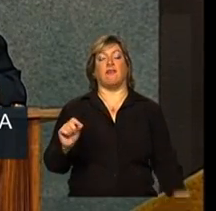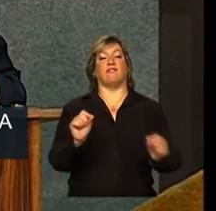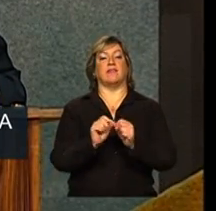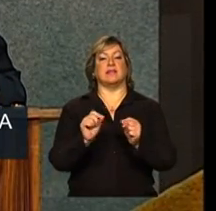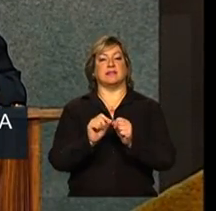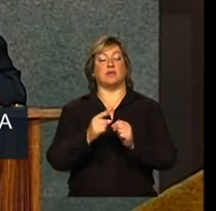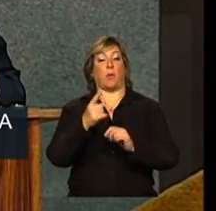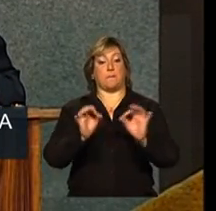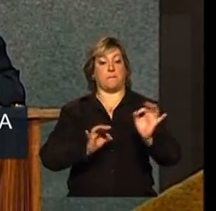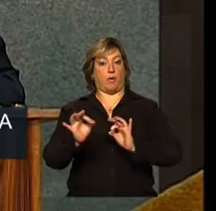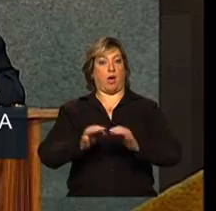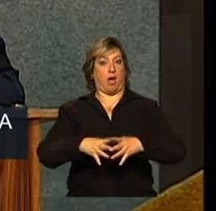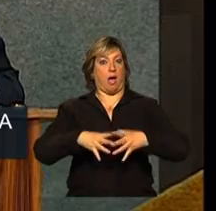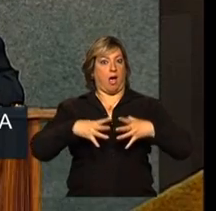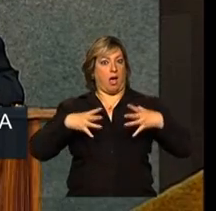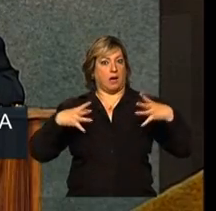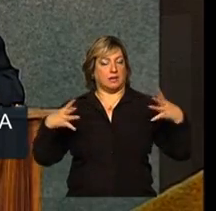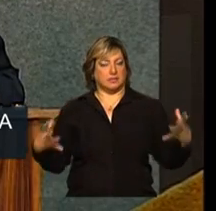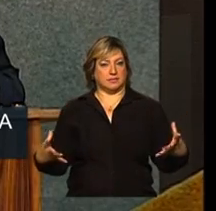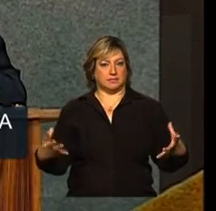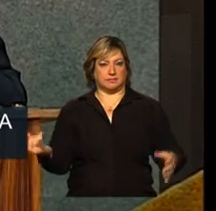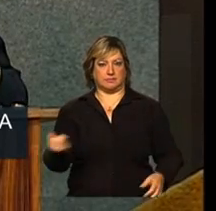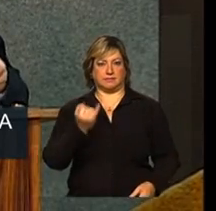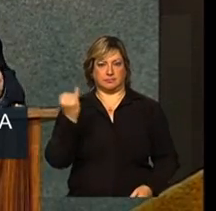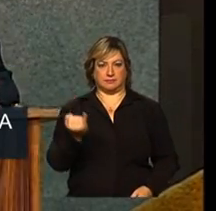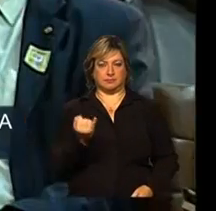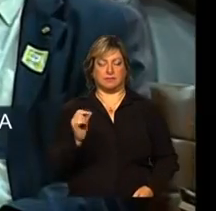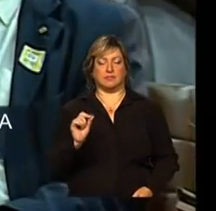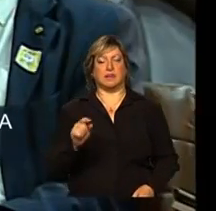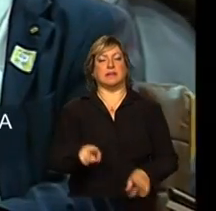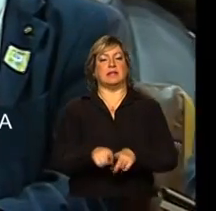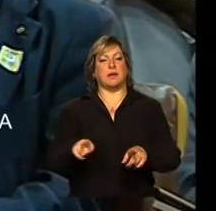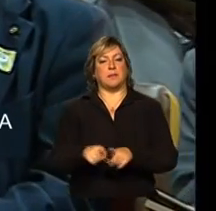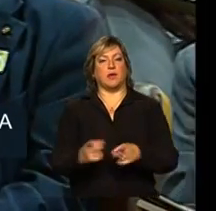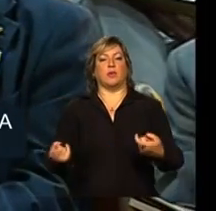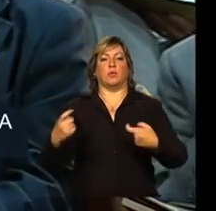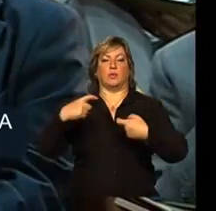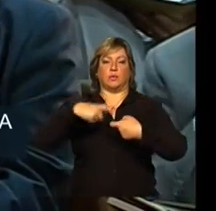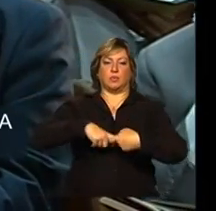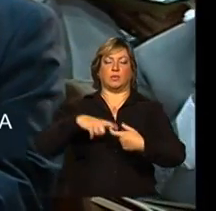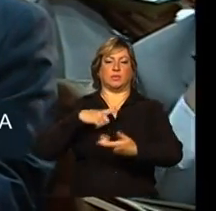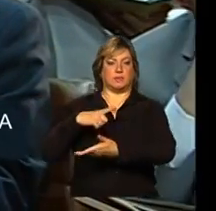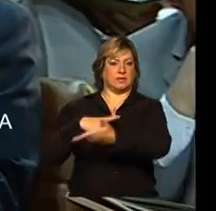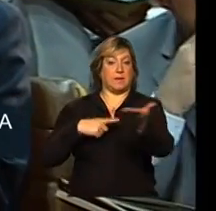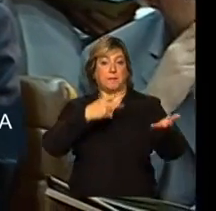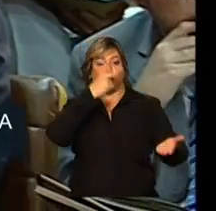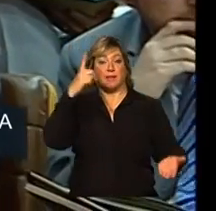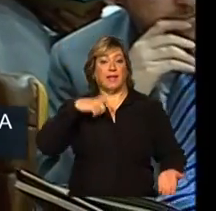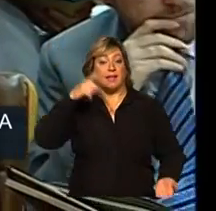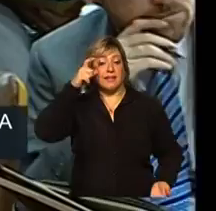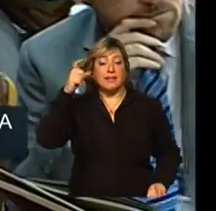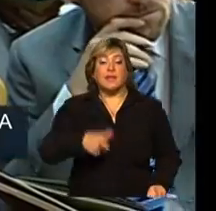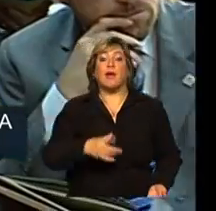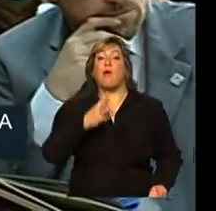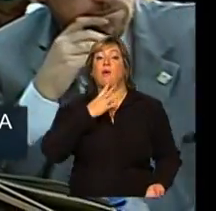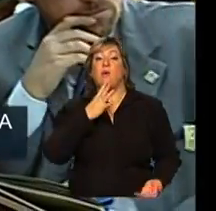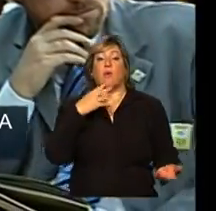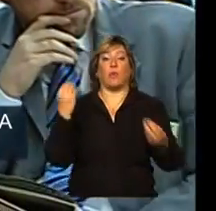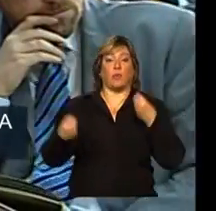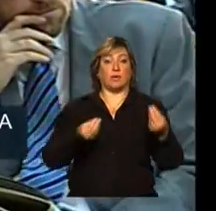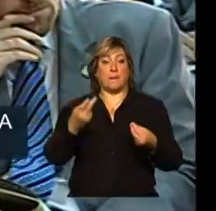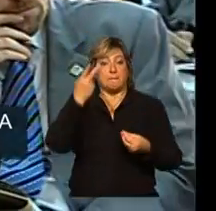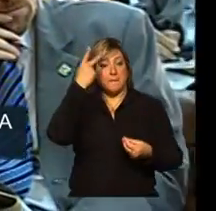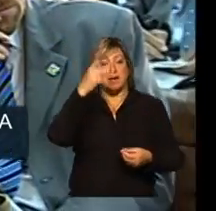fazendo um projeto grande e, evidentemente, contando com a parceria de pessoas que têm interesse em conhecer, interesse para o